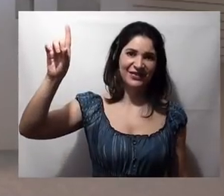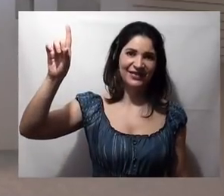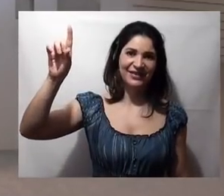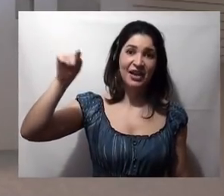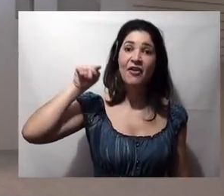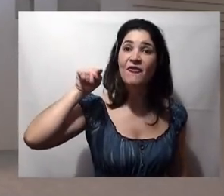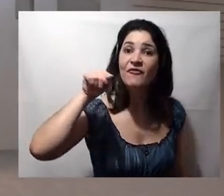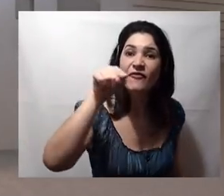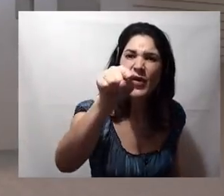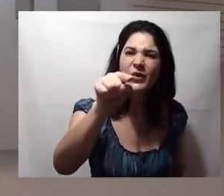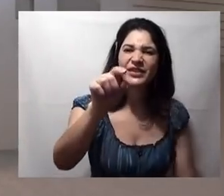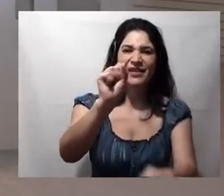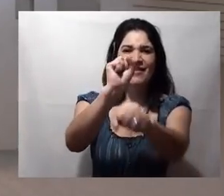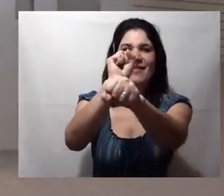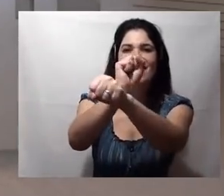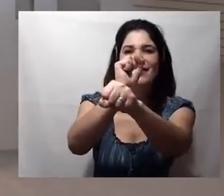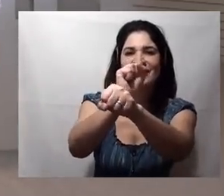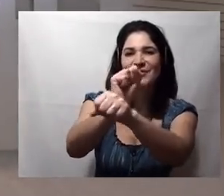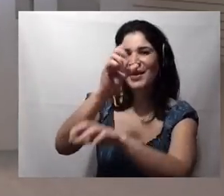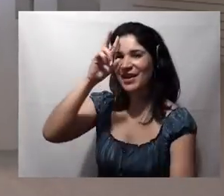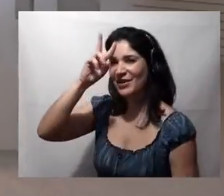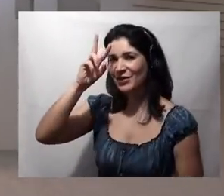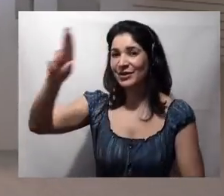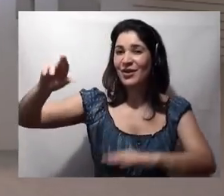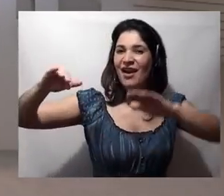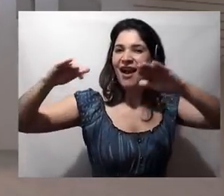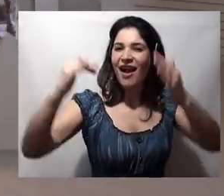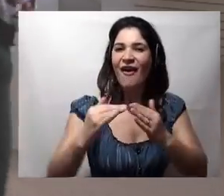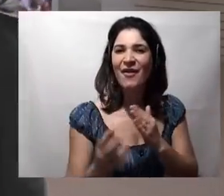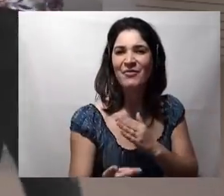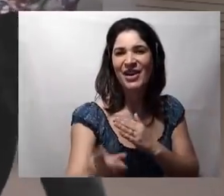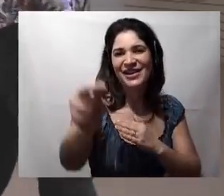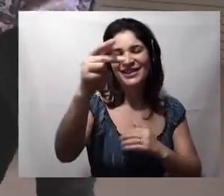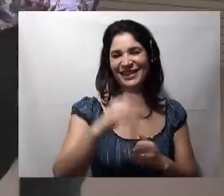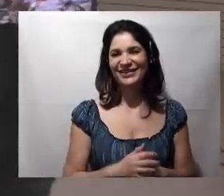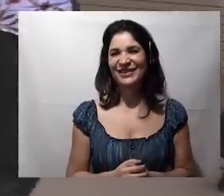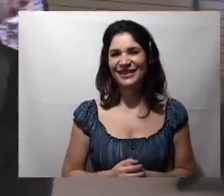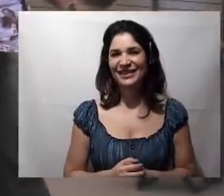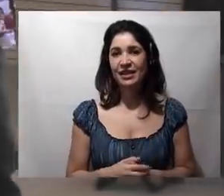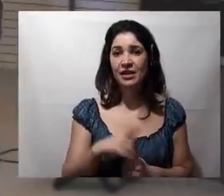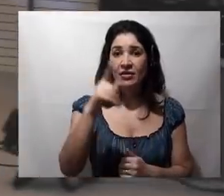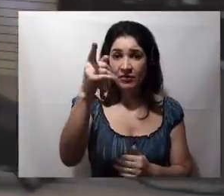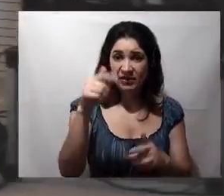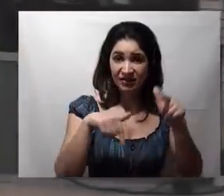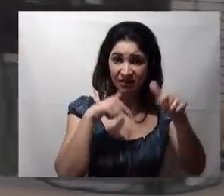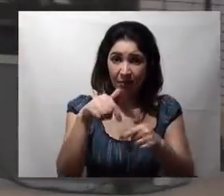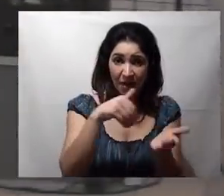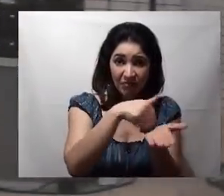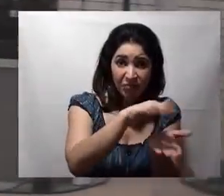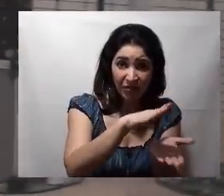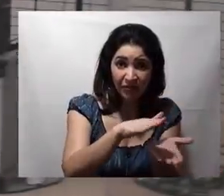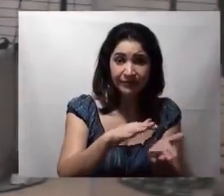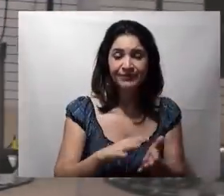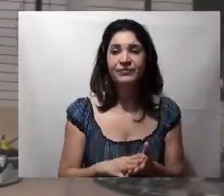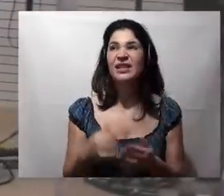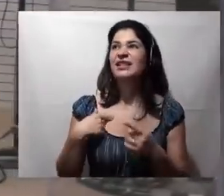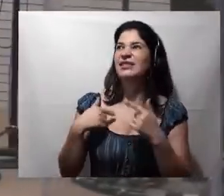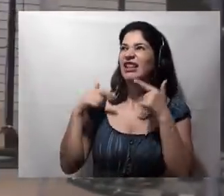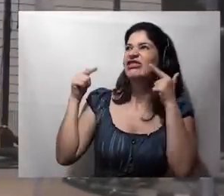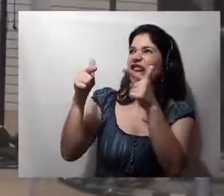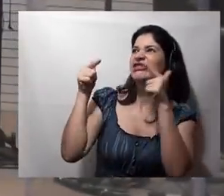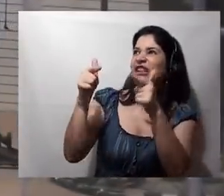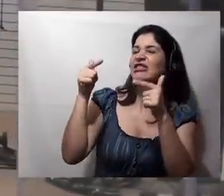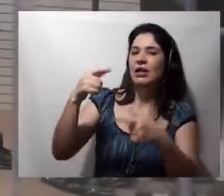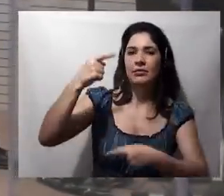jeremias no senhor e espera jeremias no senhor desde agora e para sempre a mão de deus você perdeu o emprego você pode tá xingando os